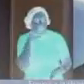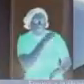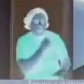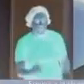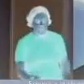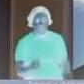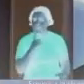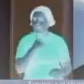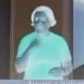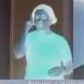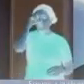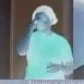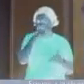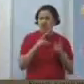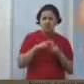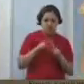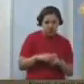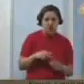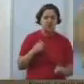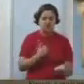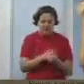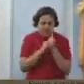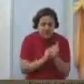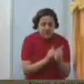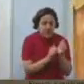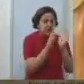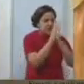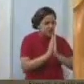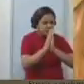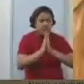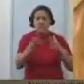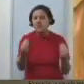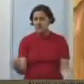fruto de luta, de perseverança, de persistência, de garra.